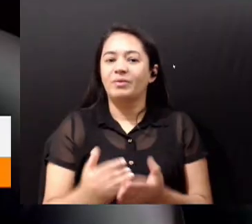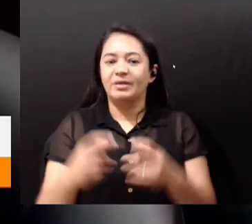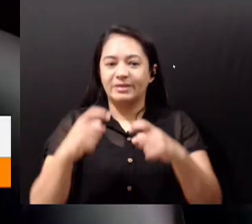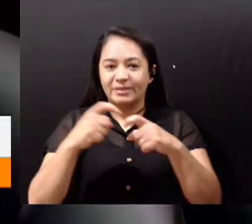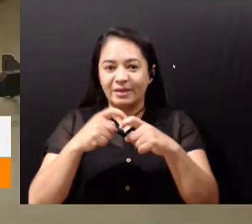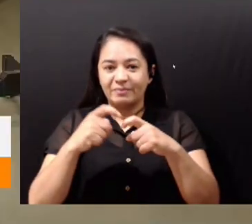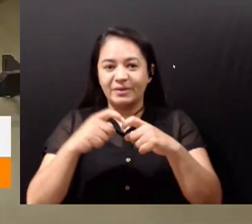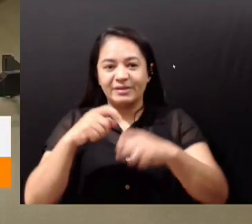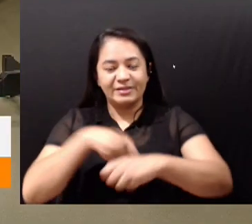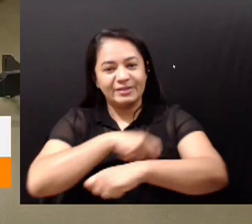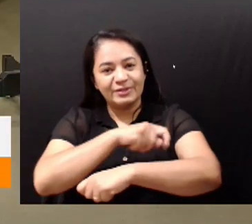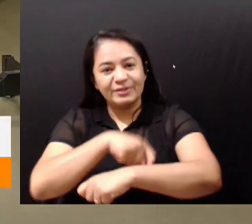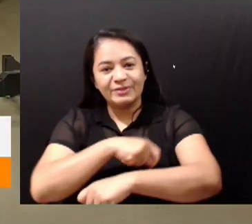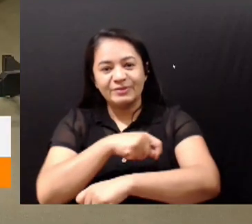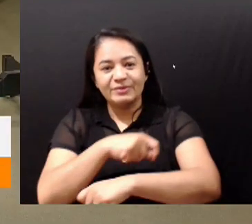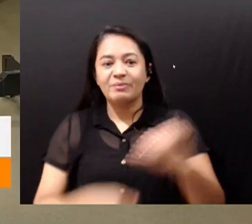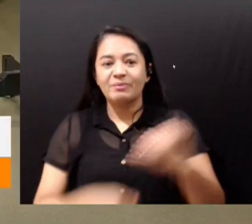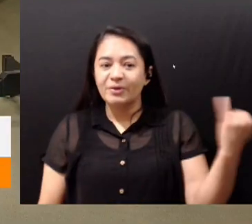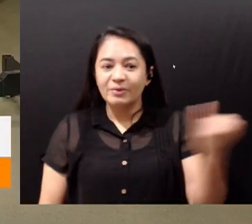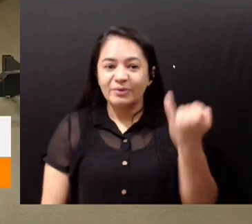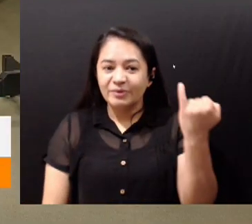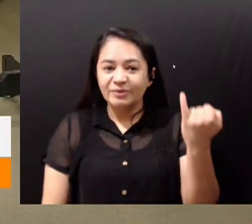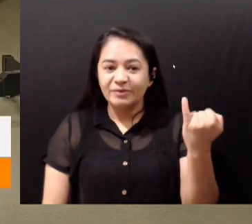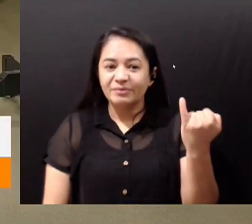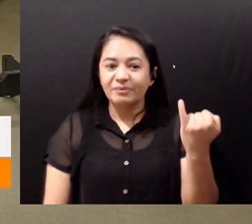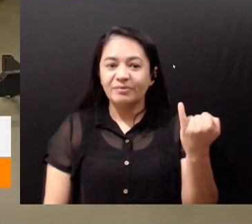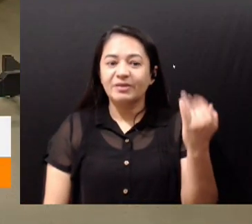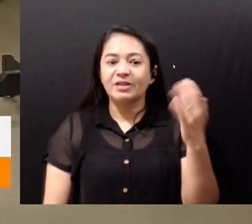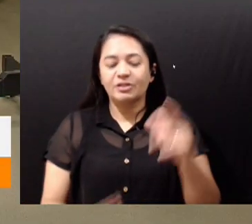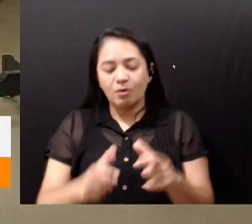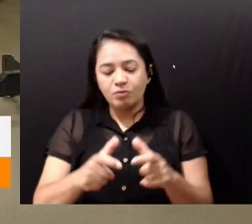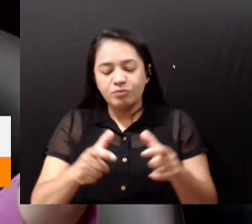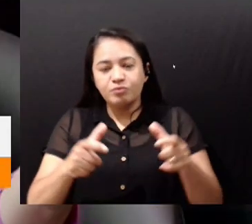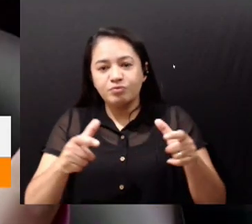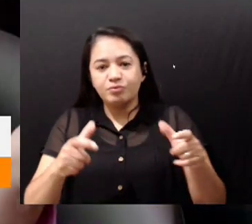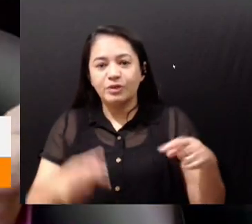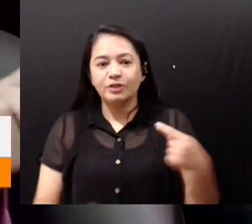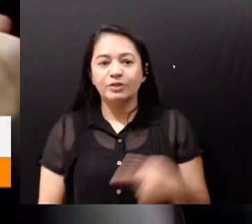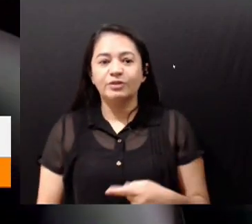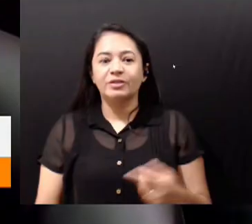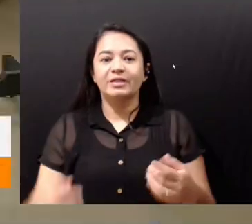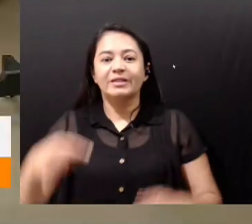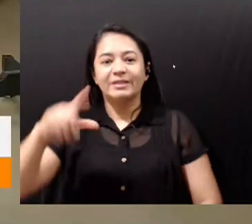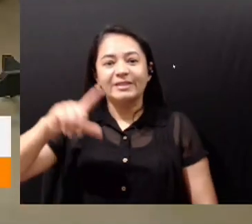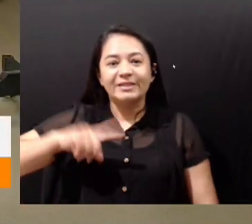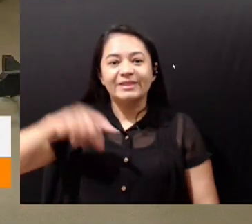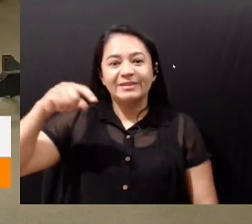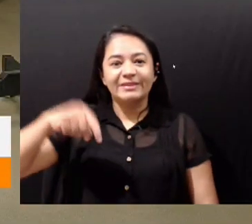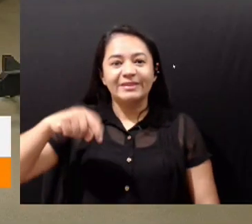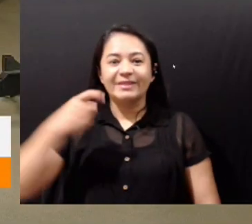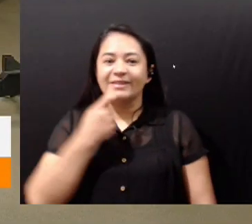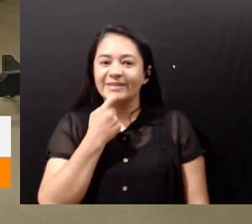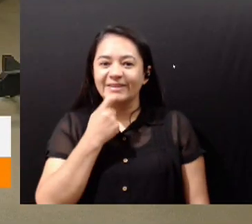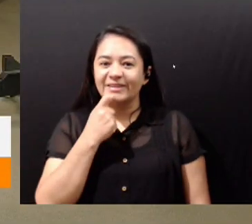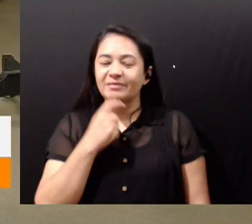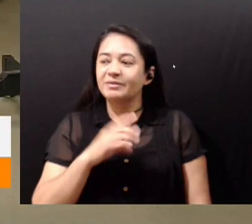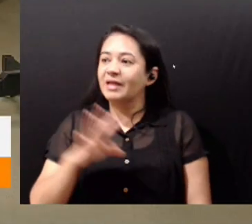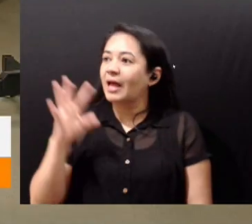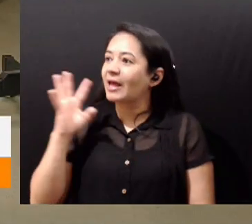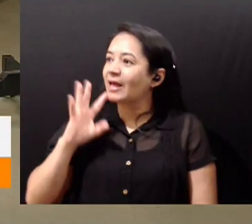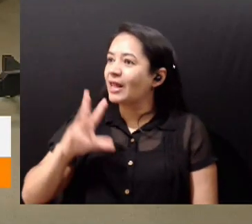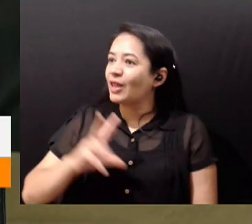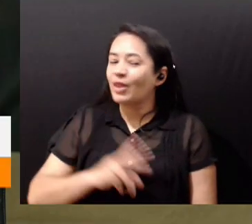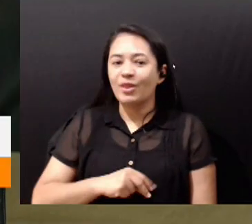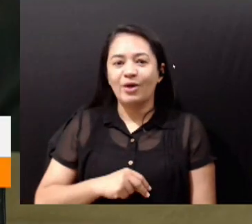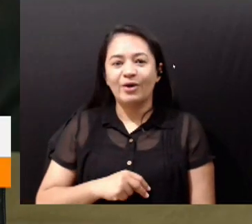legal. Extremamente importante, que vem crescendo e que a gente tem aqui em Campinas, né? Nossa, que legal. Show em pauta, hein,